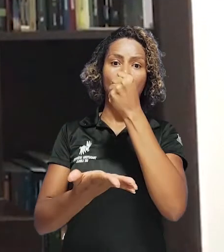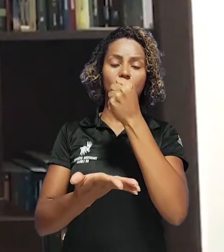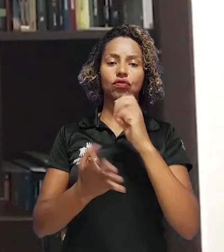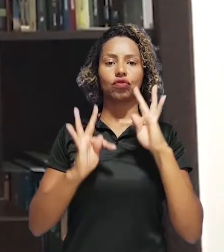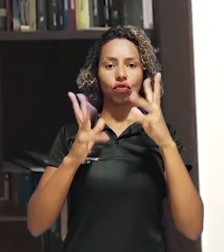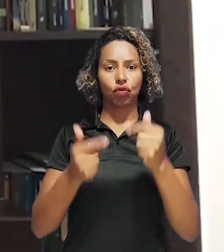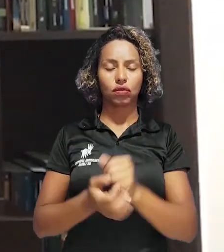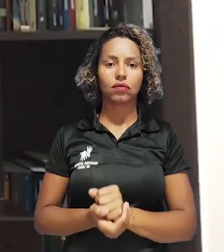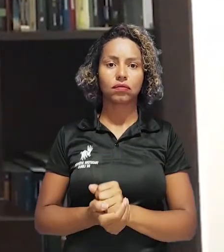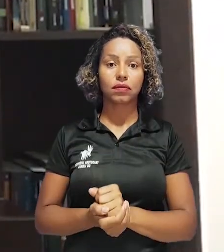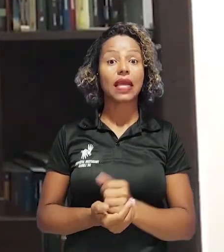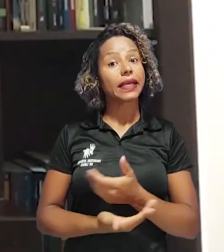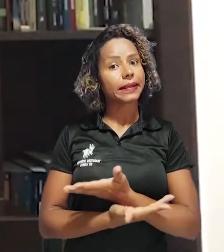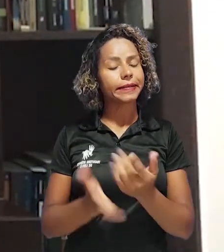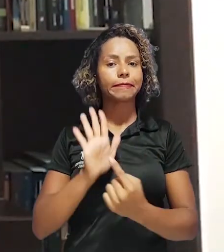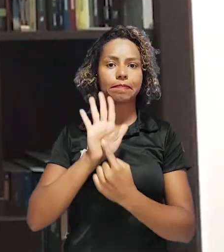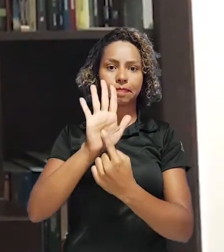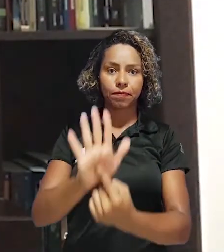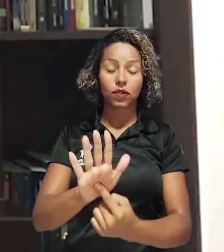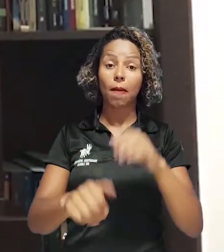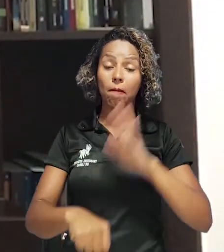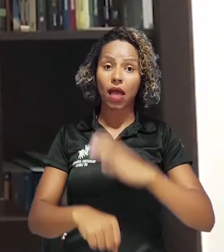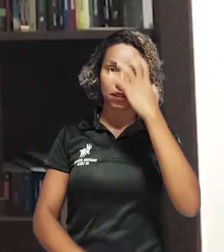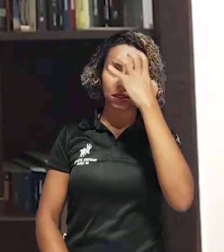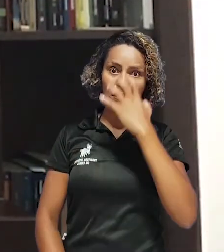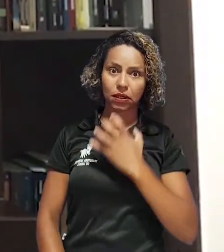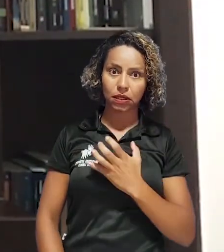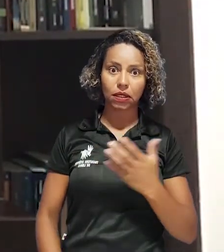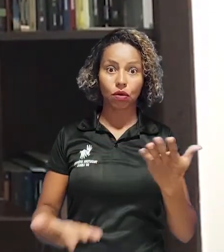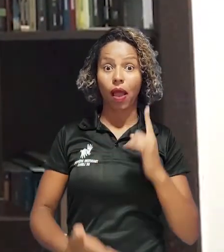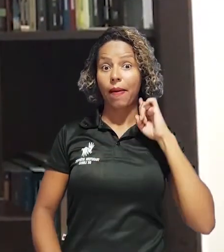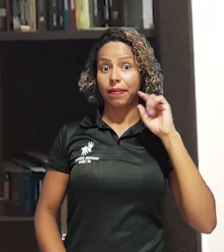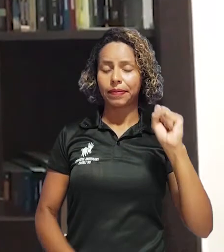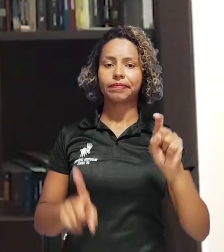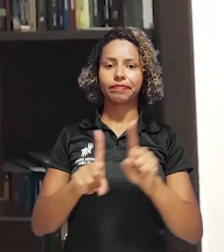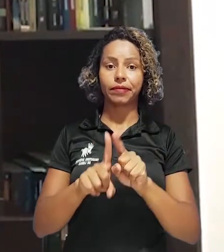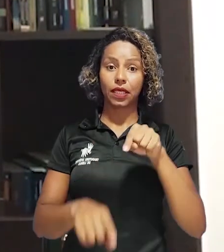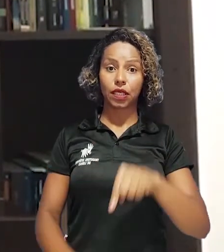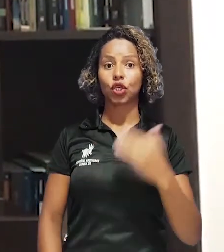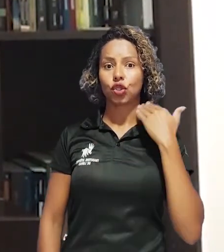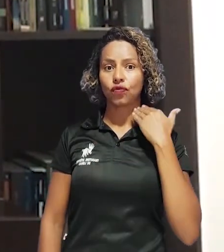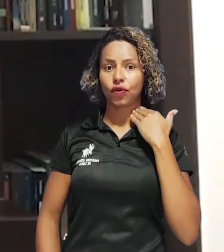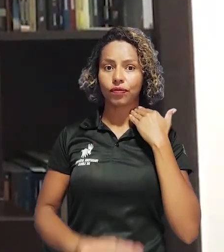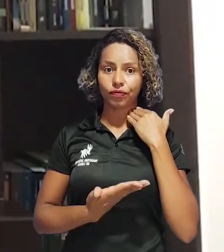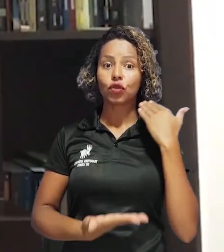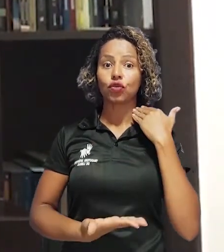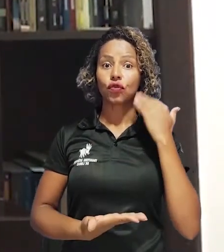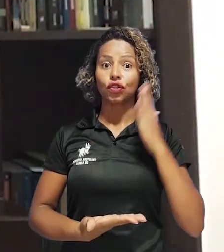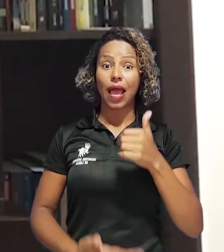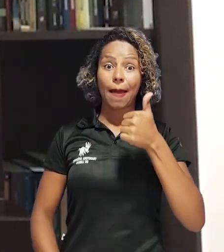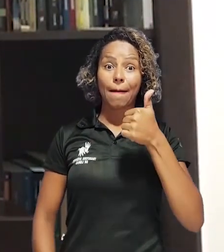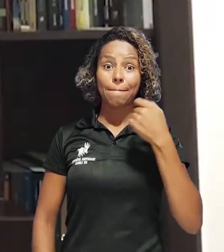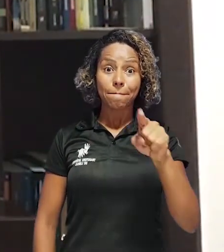de acordo com a nota técnica a situação se agravou ainda mais em Minas Gerais e também em Juiz de Fora que ultrapassou